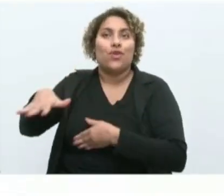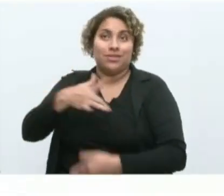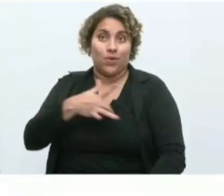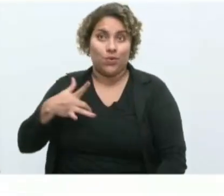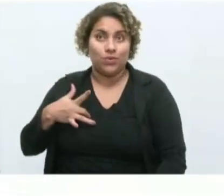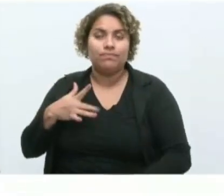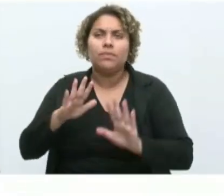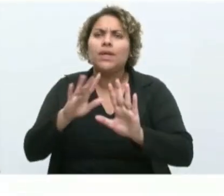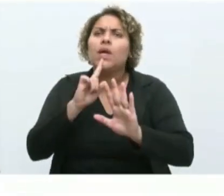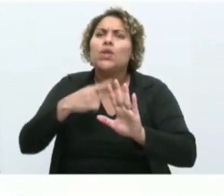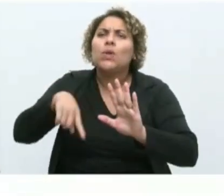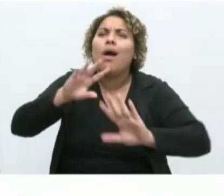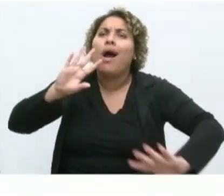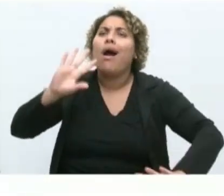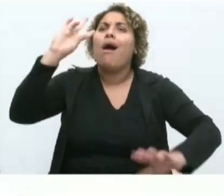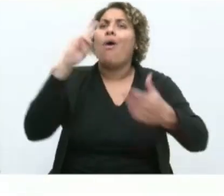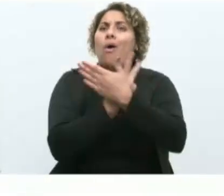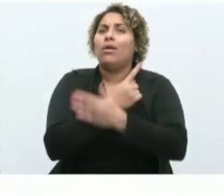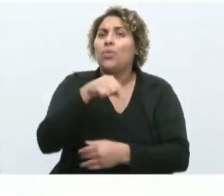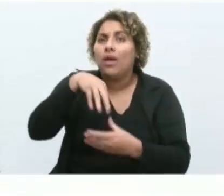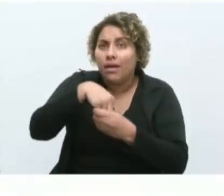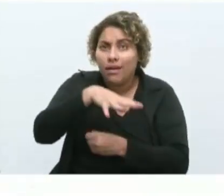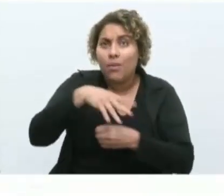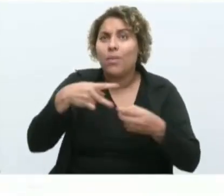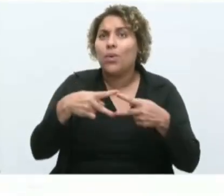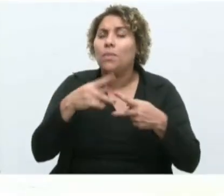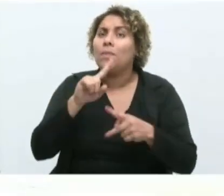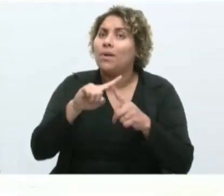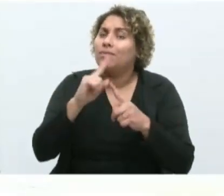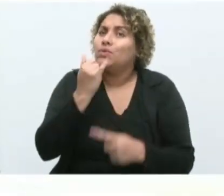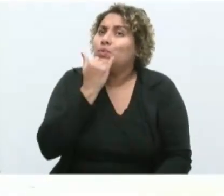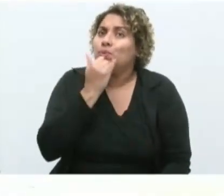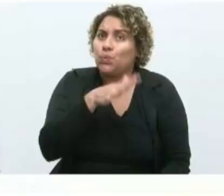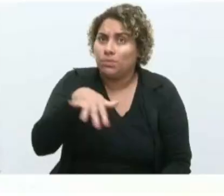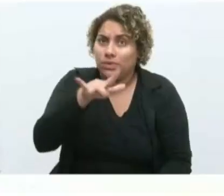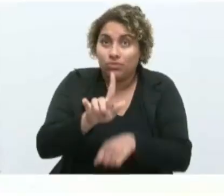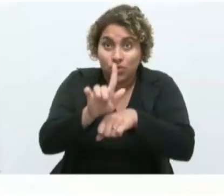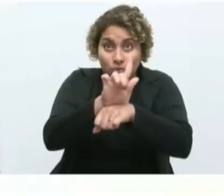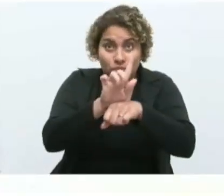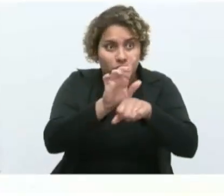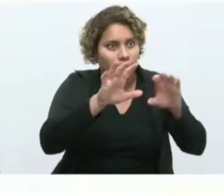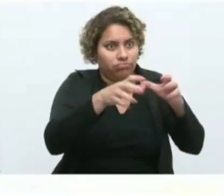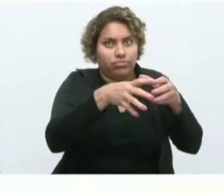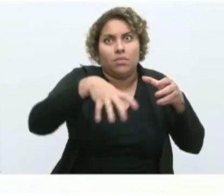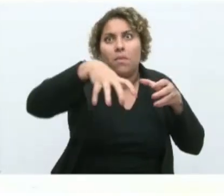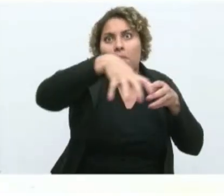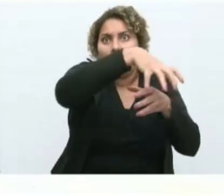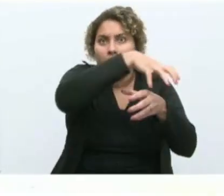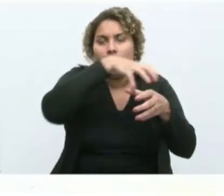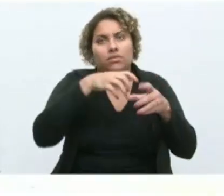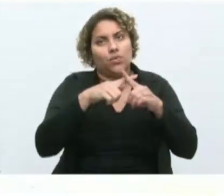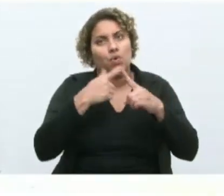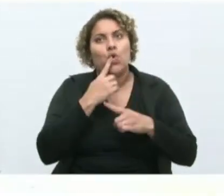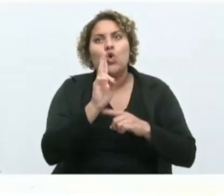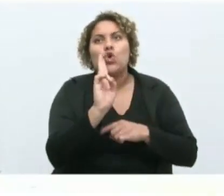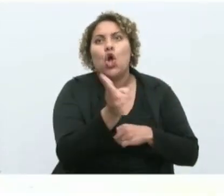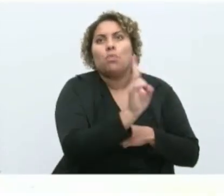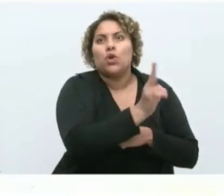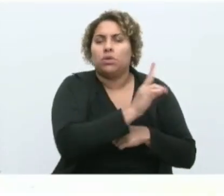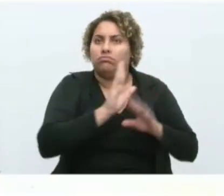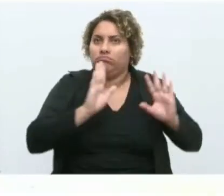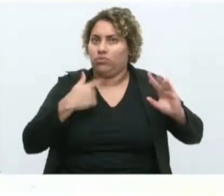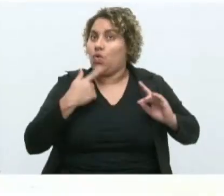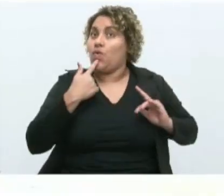tem um fenômeno aqui em Paulínia, e aí me desculpem os gestores da região, eu não vou nominar, e aí quem quiser que sirva a